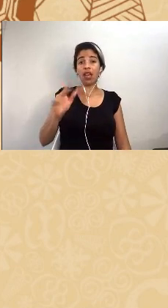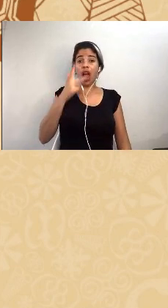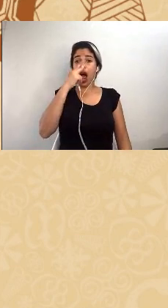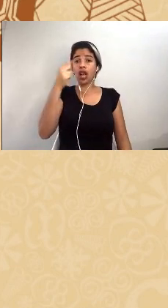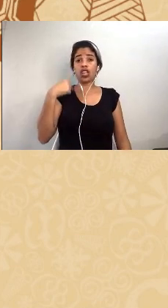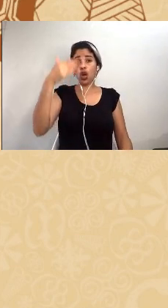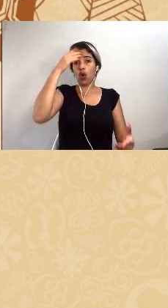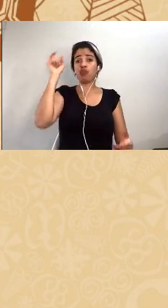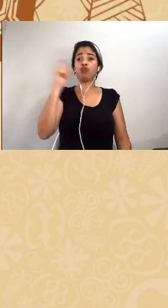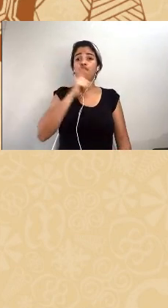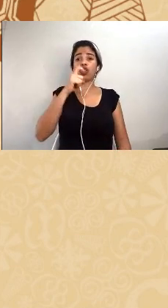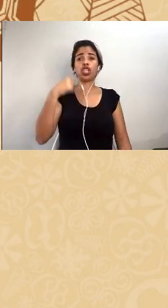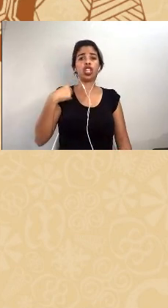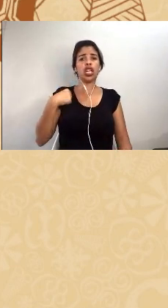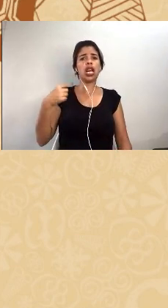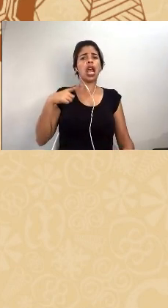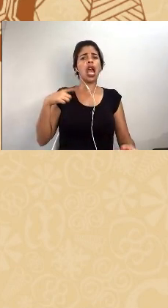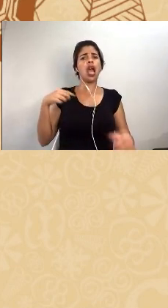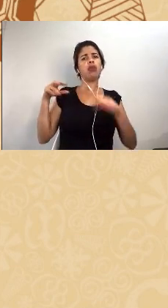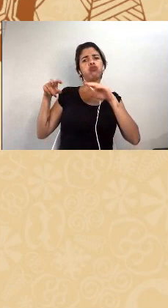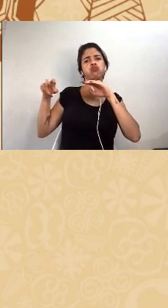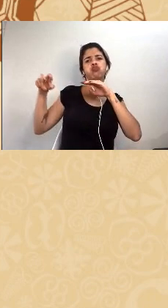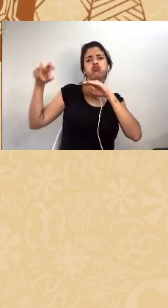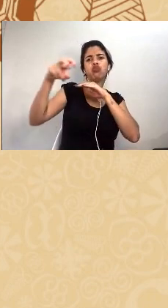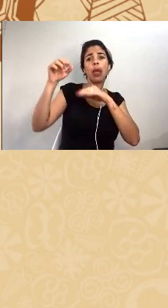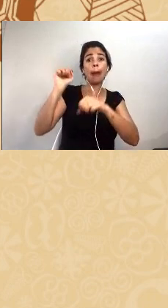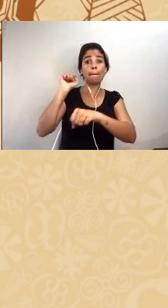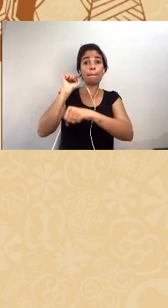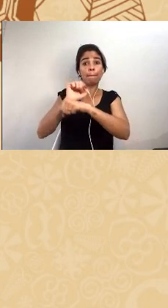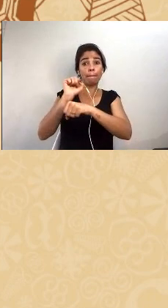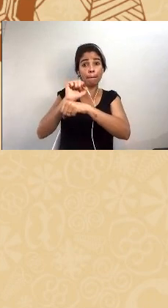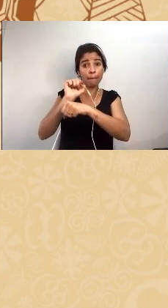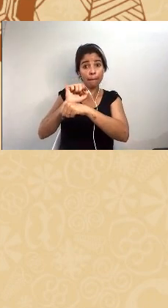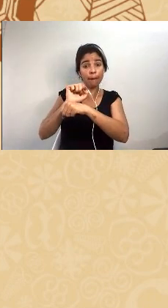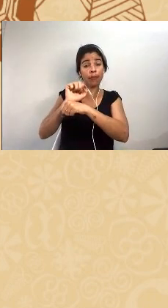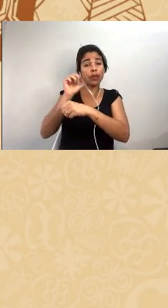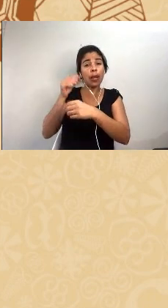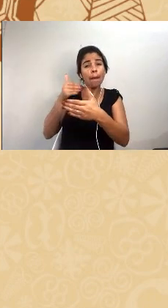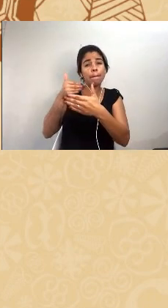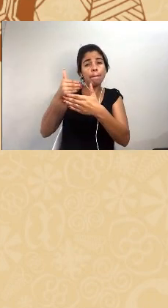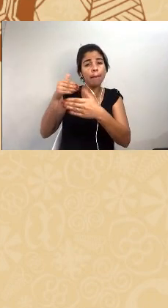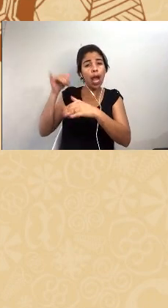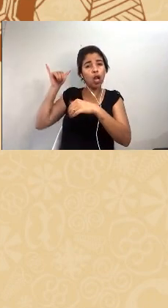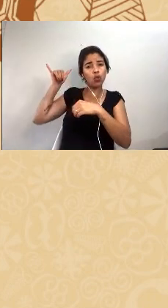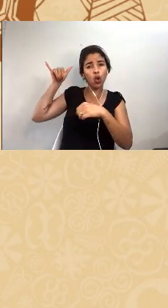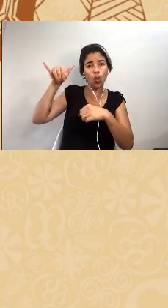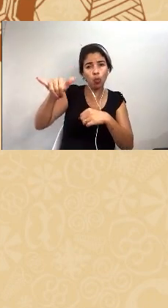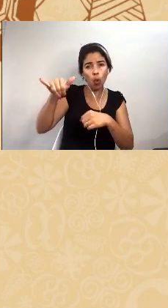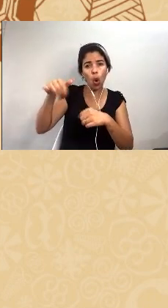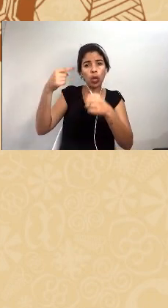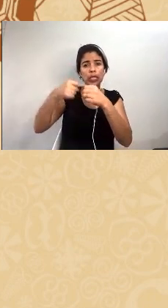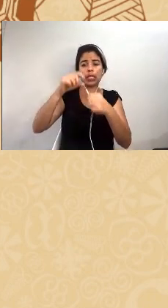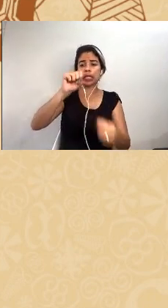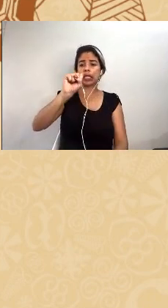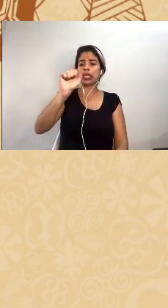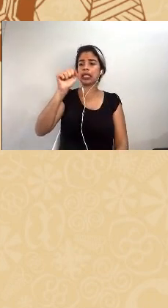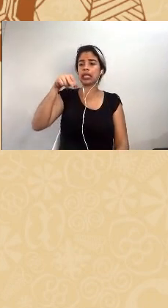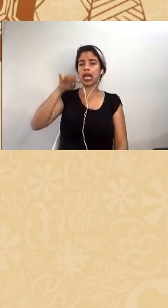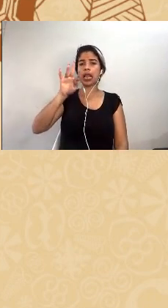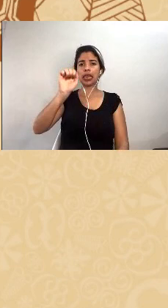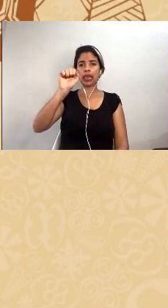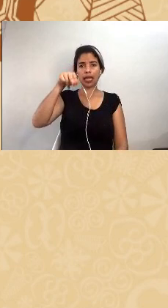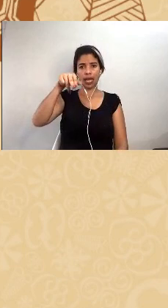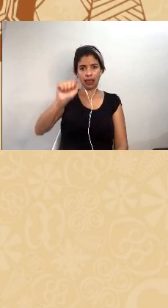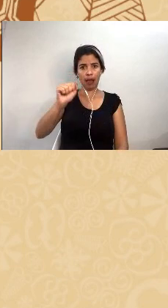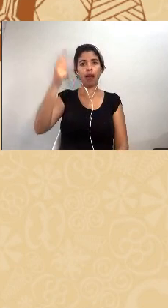Estou aqui no viaduto, perto do aeroporto, em Santana. Em Santana, aqui no bairro de Santana, em São